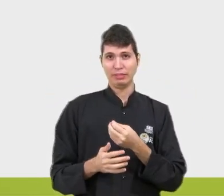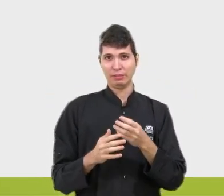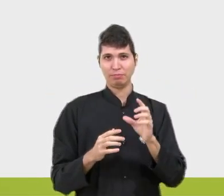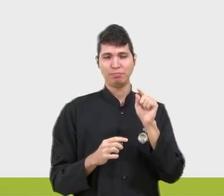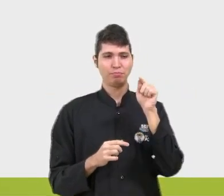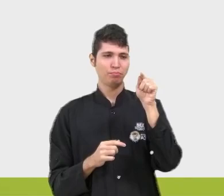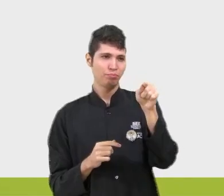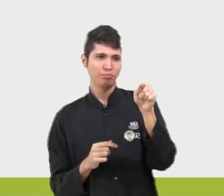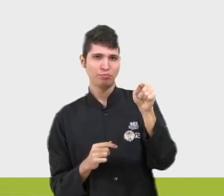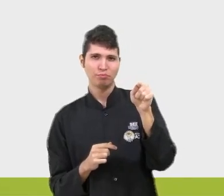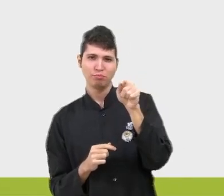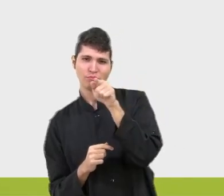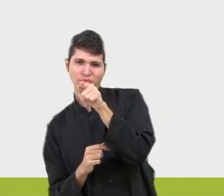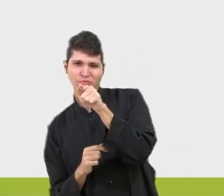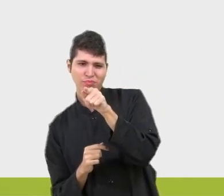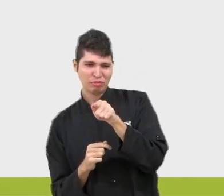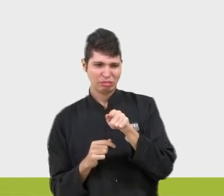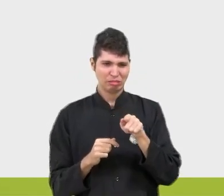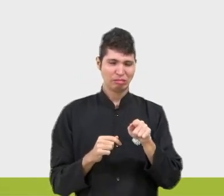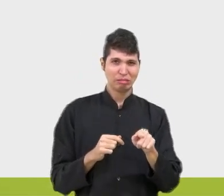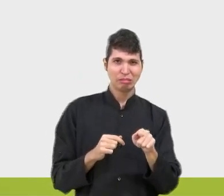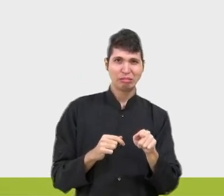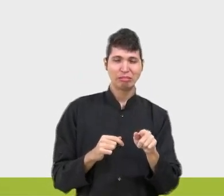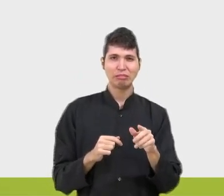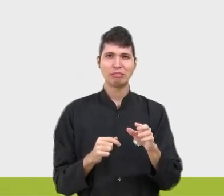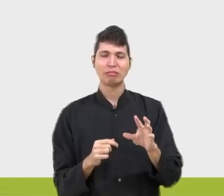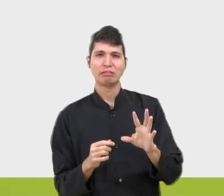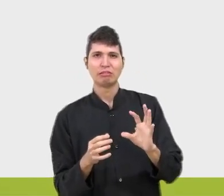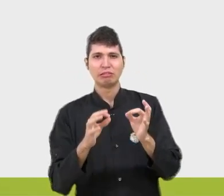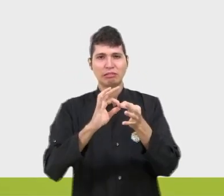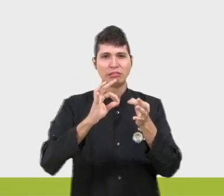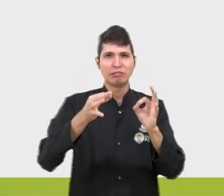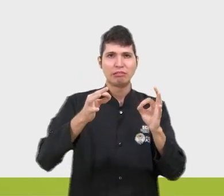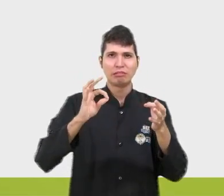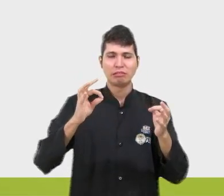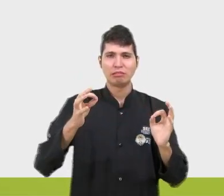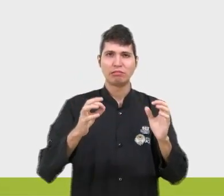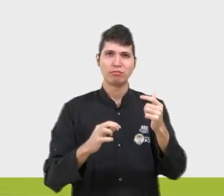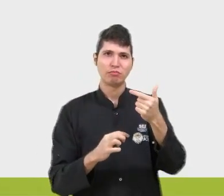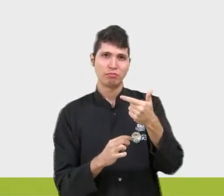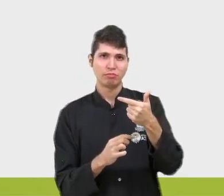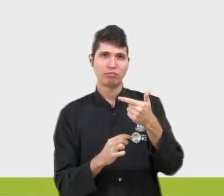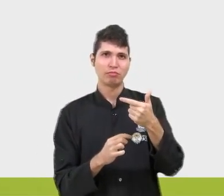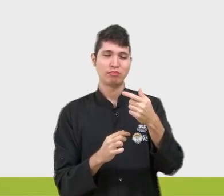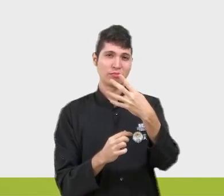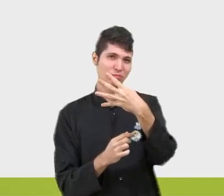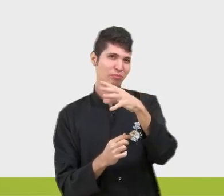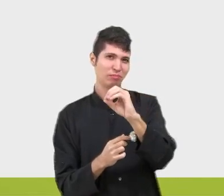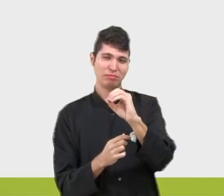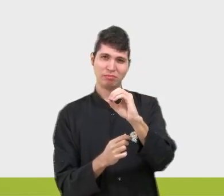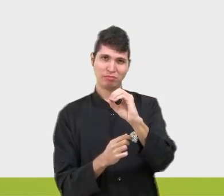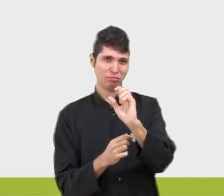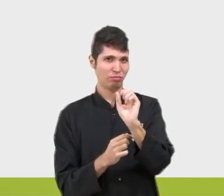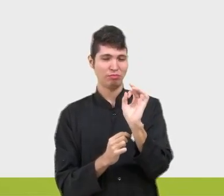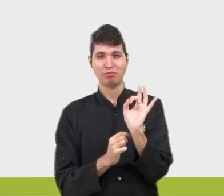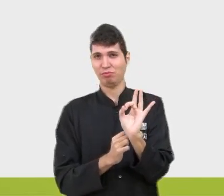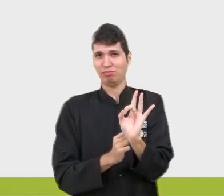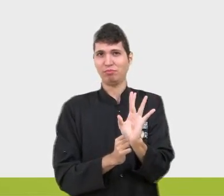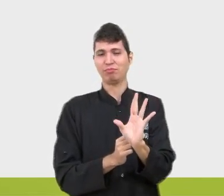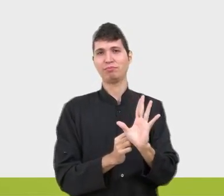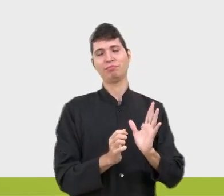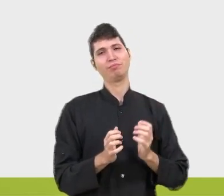aqui e acolá no texto tem um elemento coesivo, então ali fica no nível 2, né, uns 40 pontos. Aí,